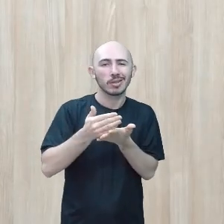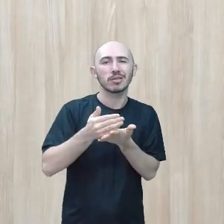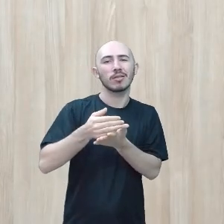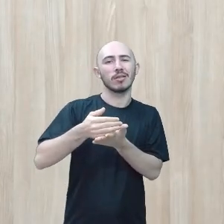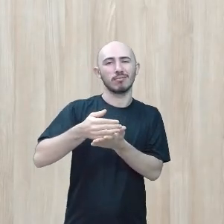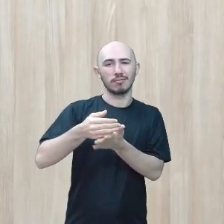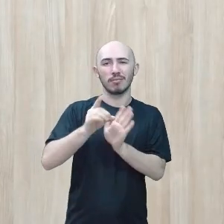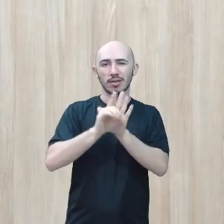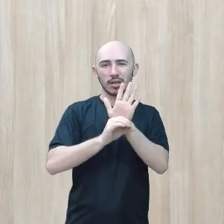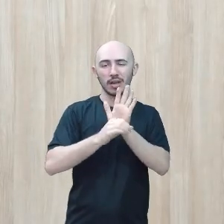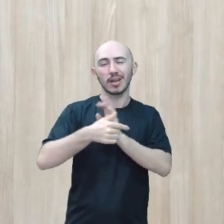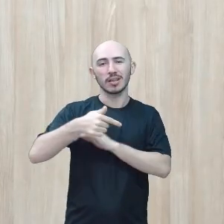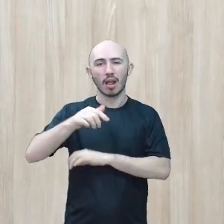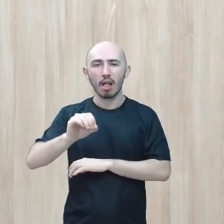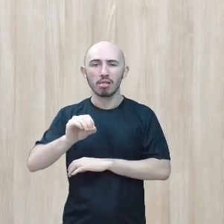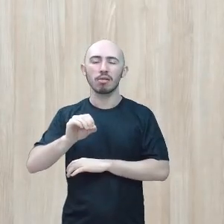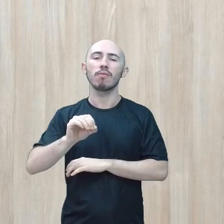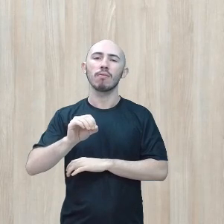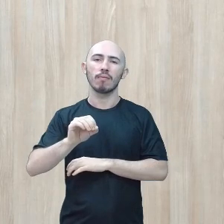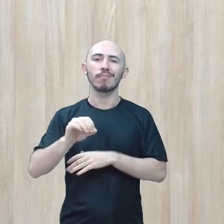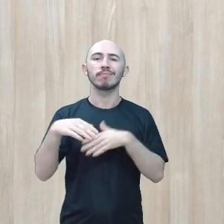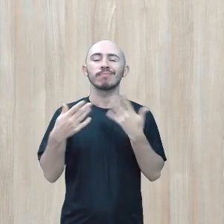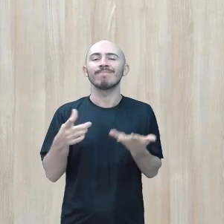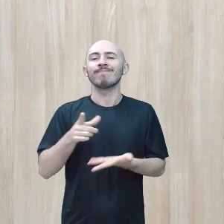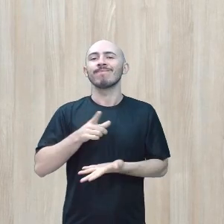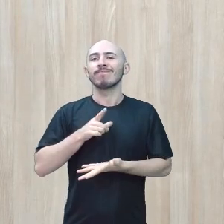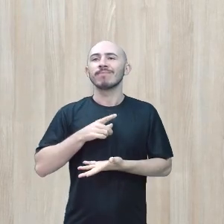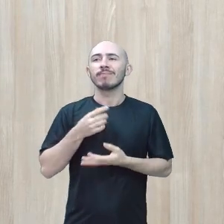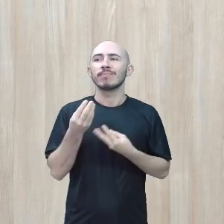a gente tem essa